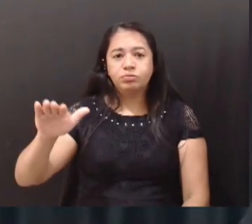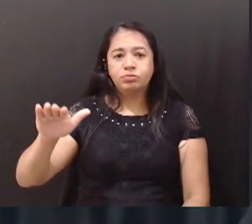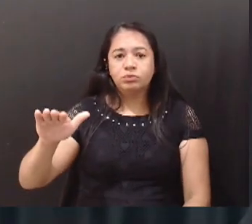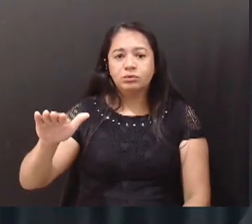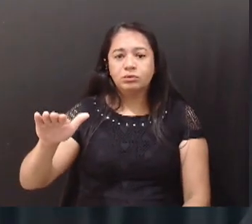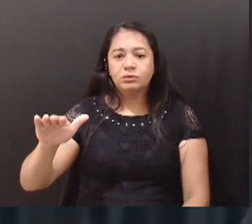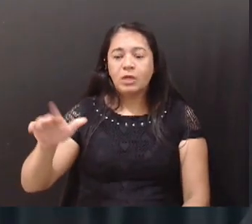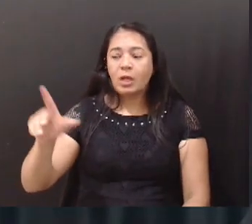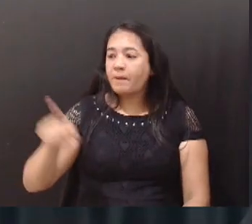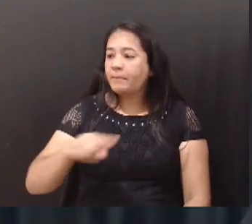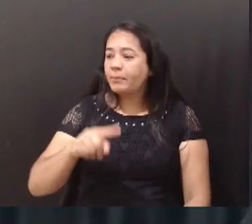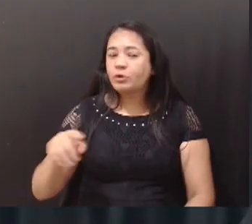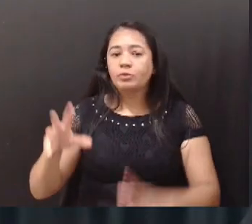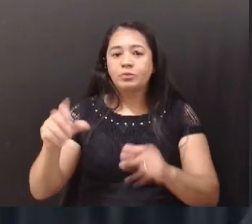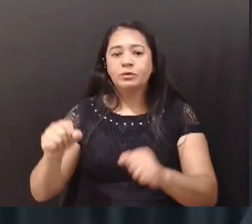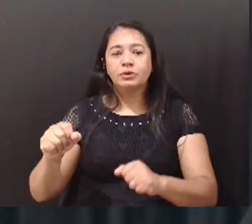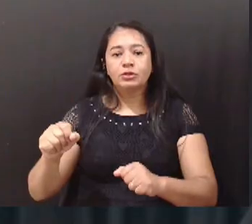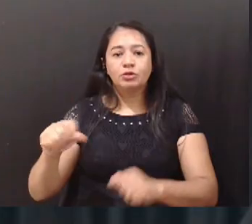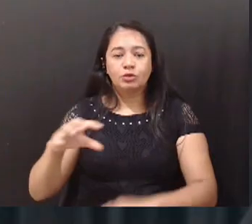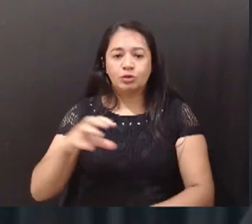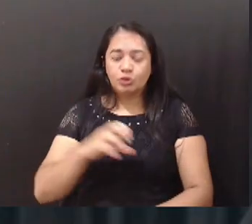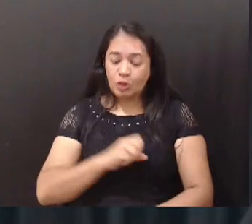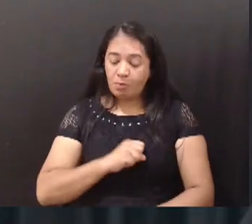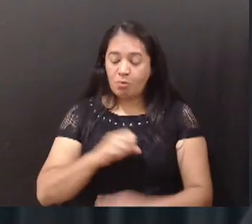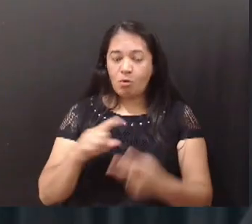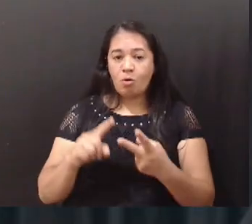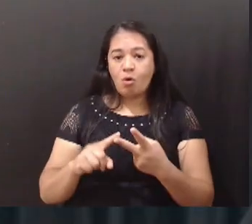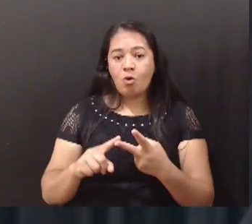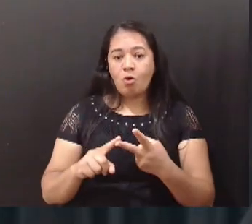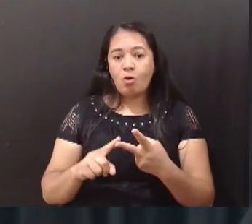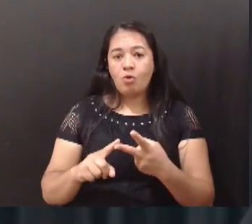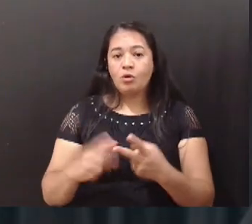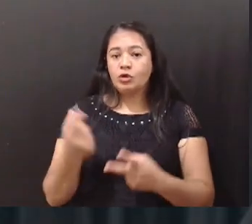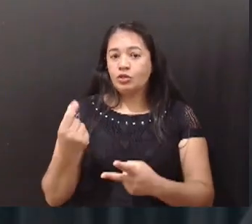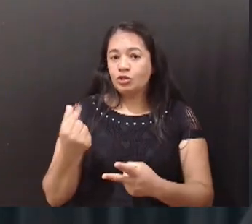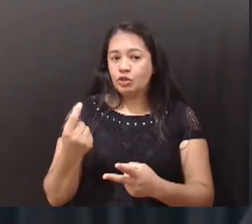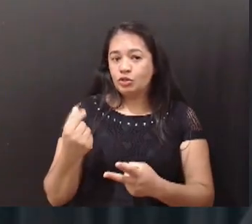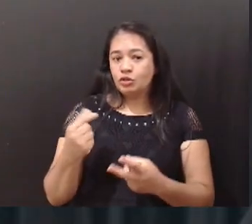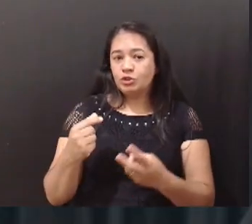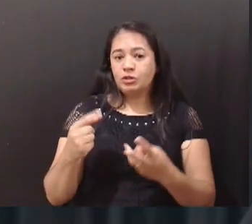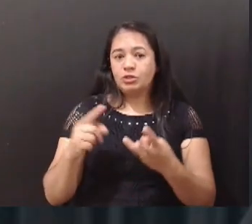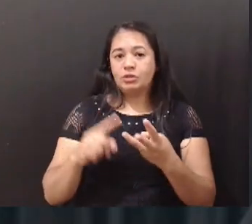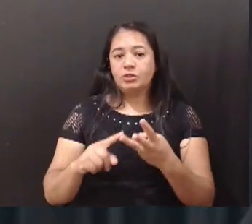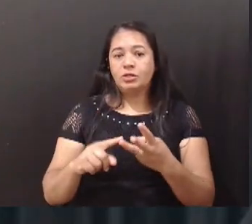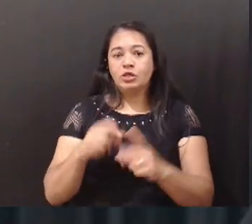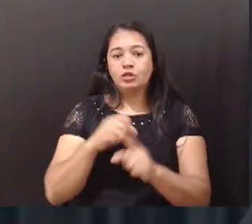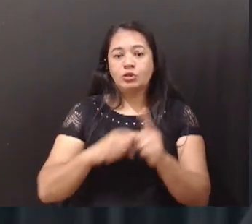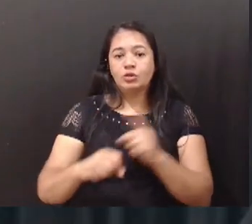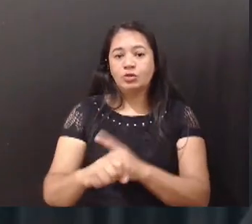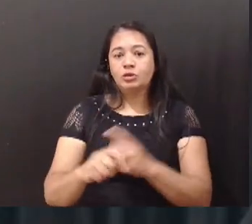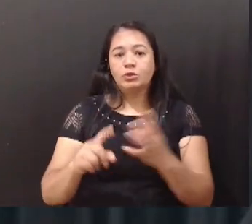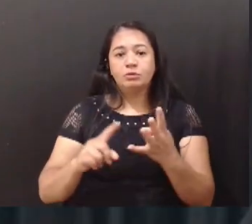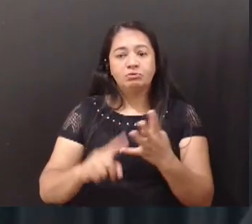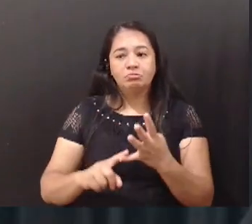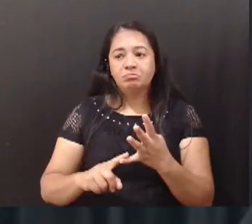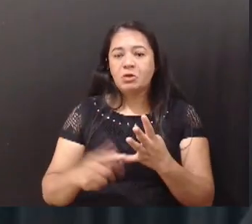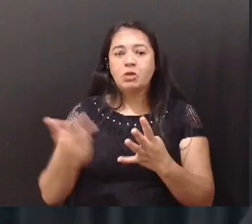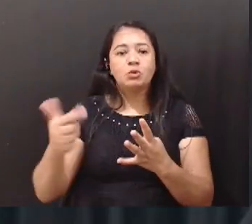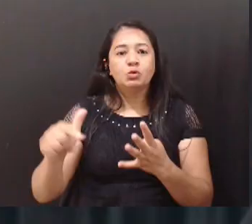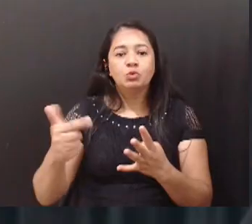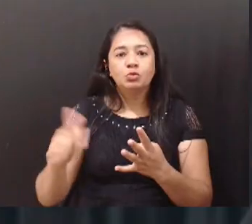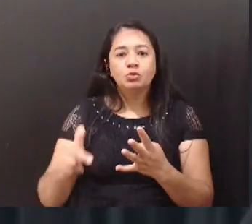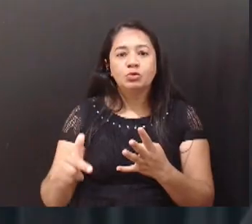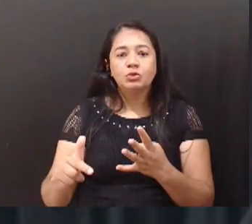privada de afeto, ela é privada de dinheiro, ela é privada de condições sociais favoráveis, ela é privada de, às vezes,